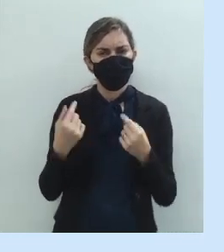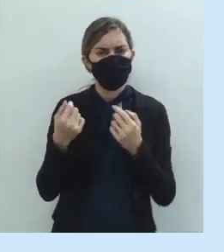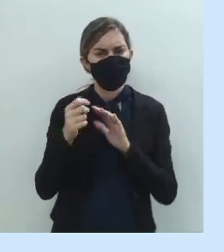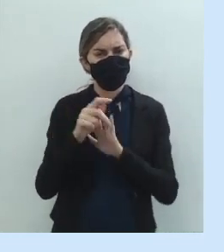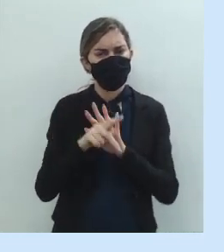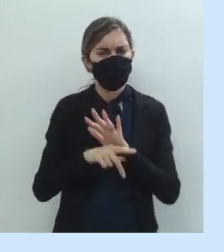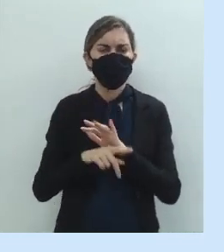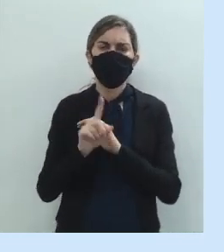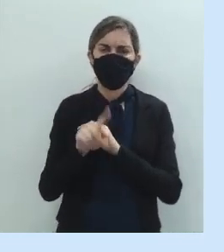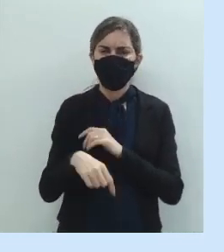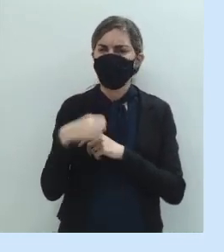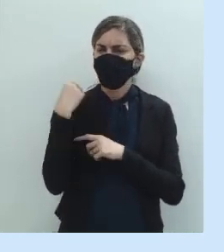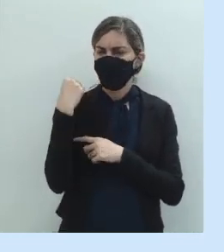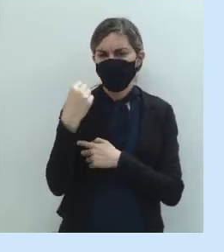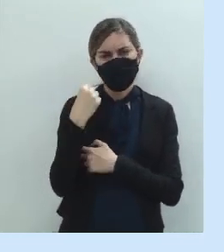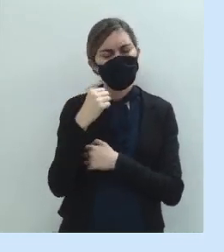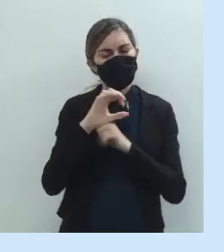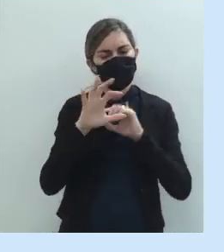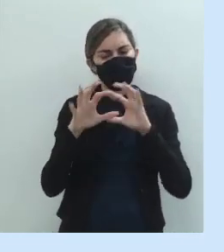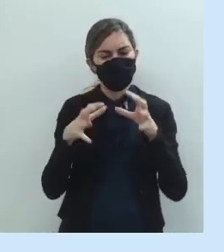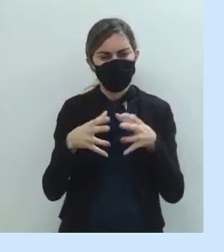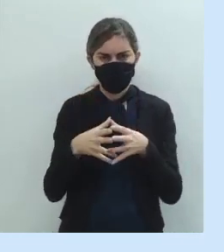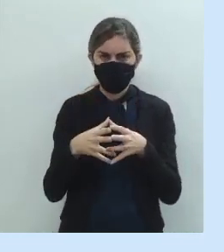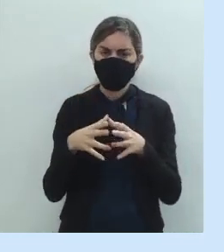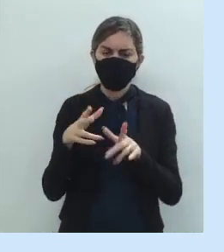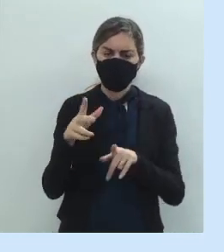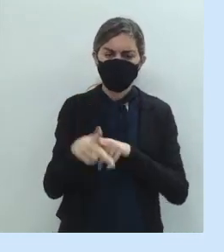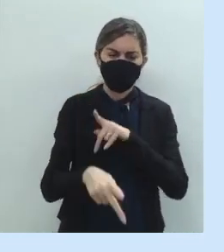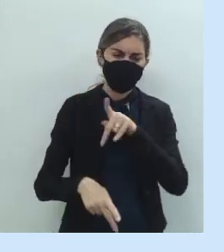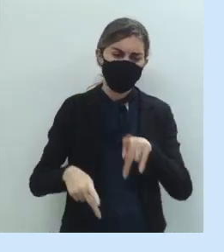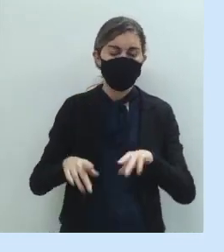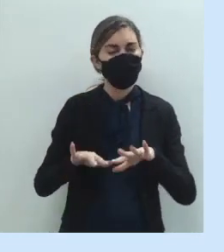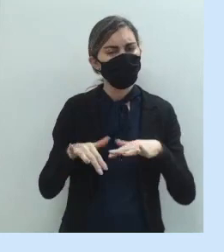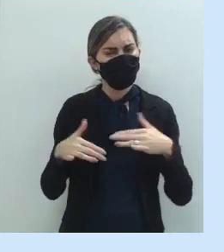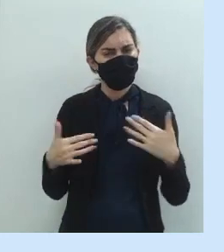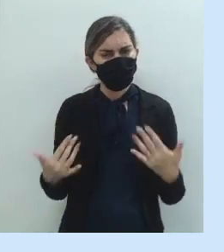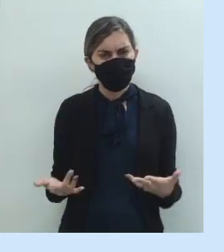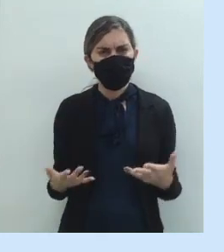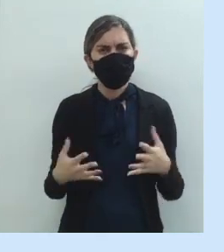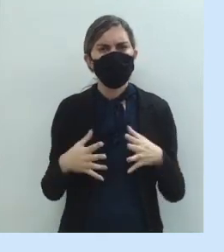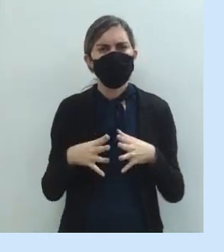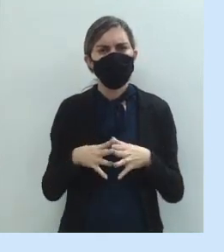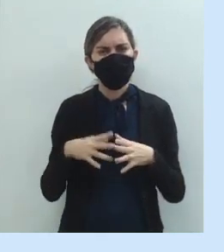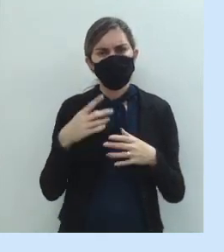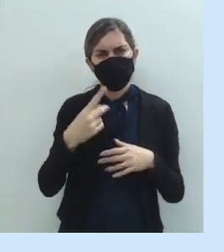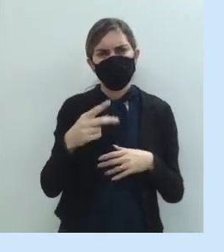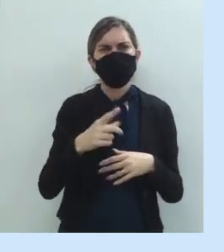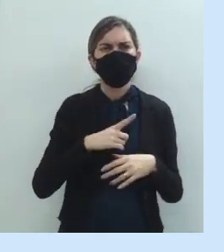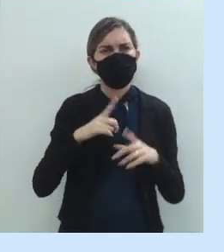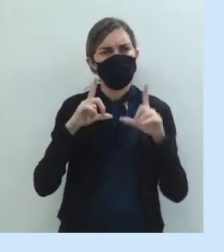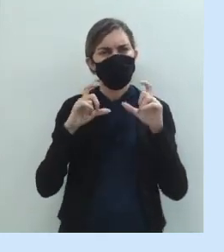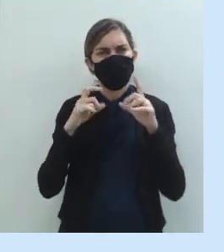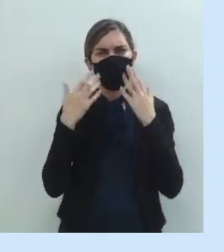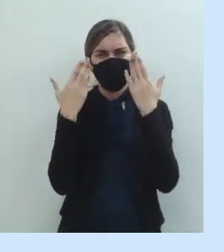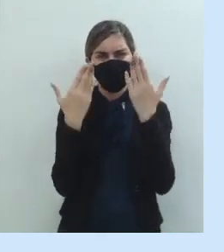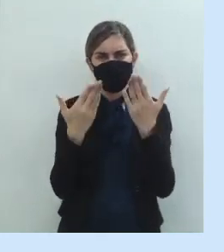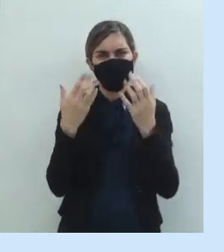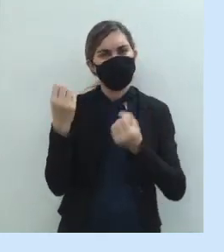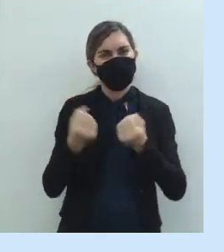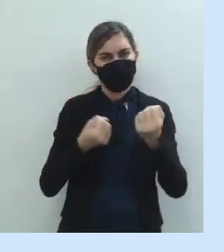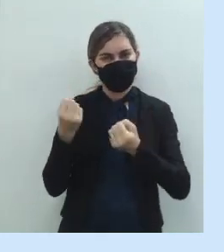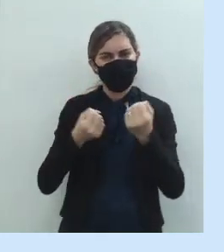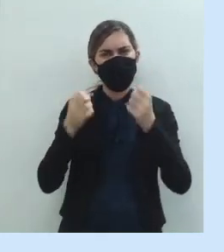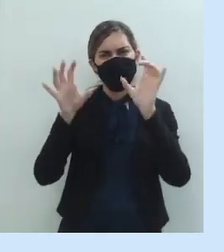da força que ele tem junto ao grande público. Então, aqui a gente tem fotos, né, da Rural